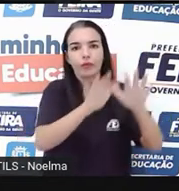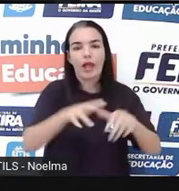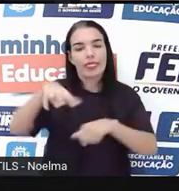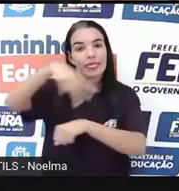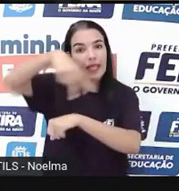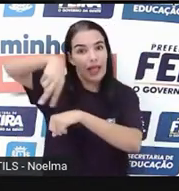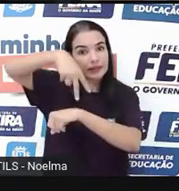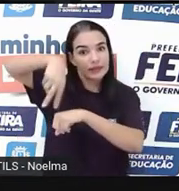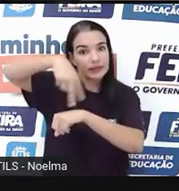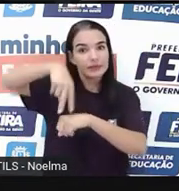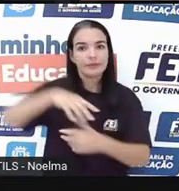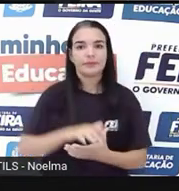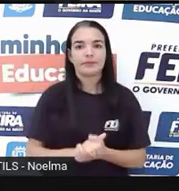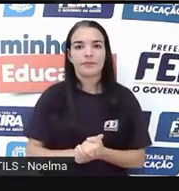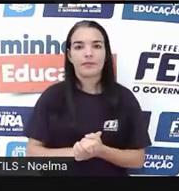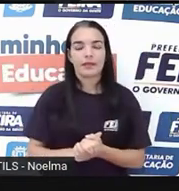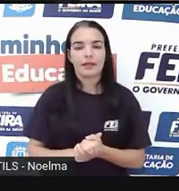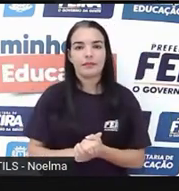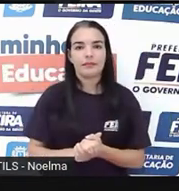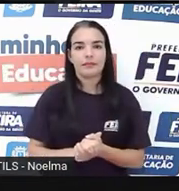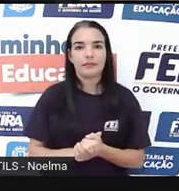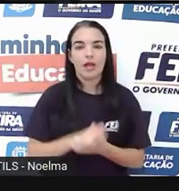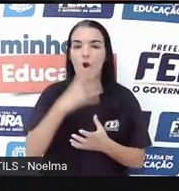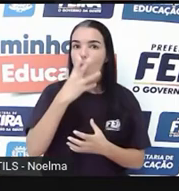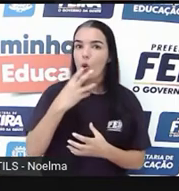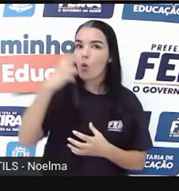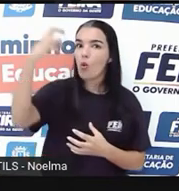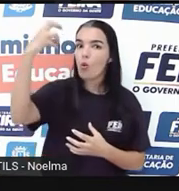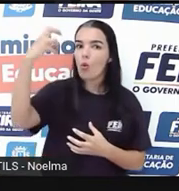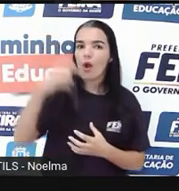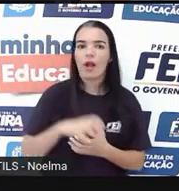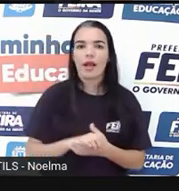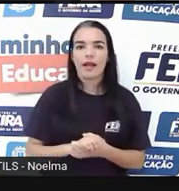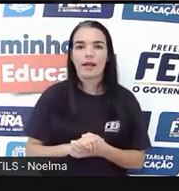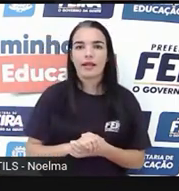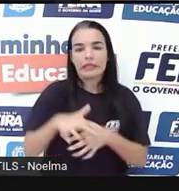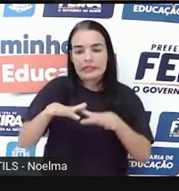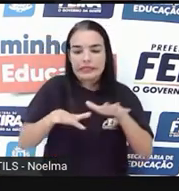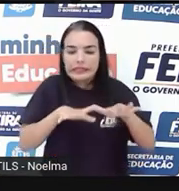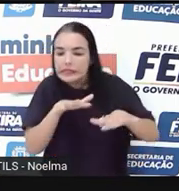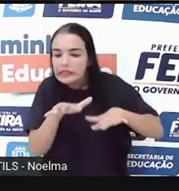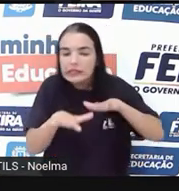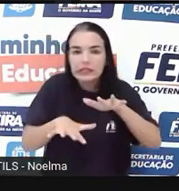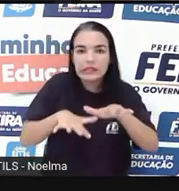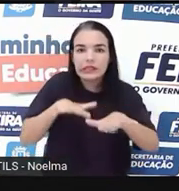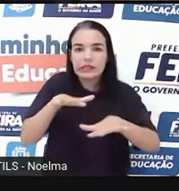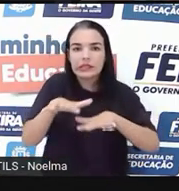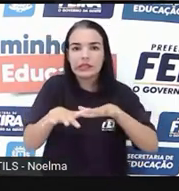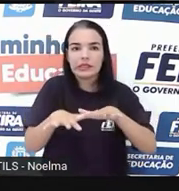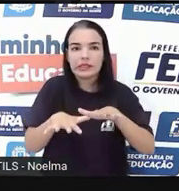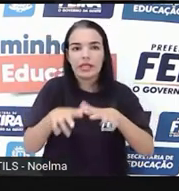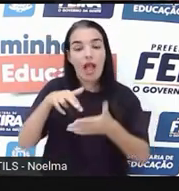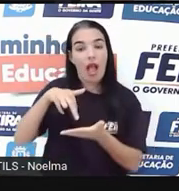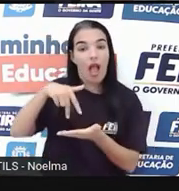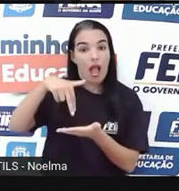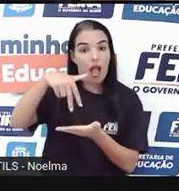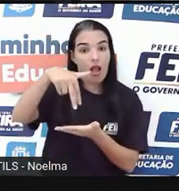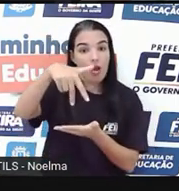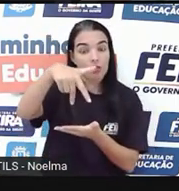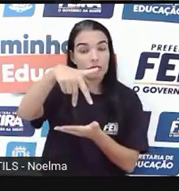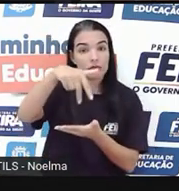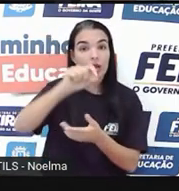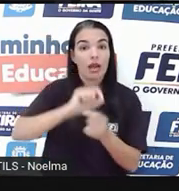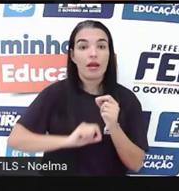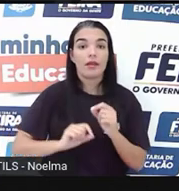dance, dance, howl, weave, crawl, rasteje, walk, ande,